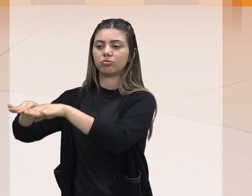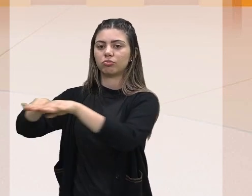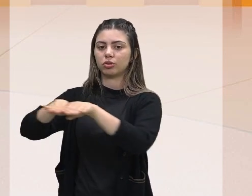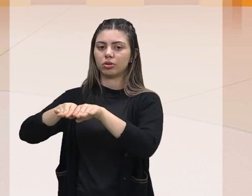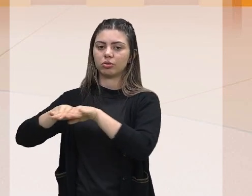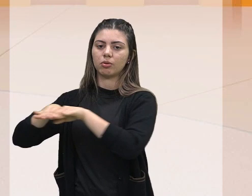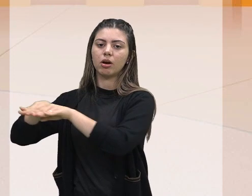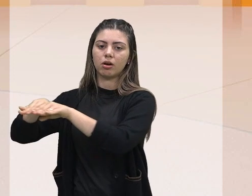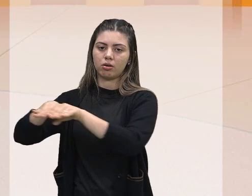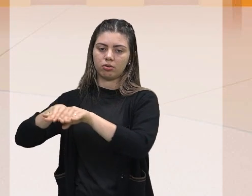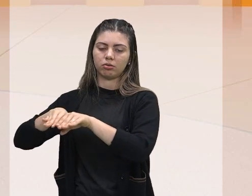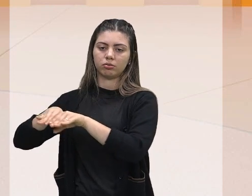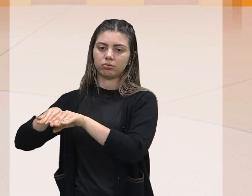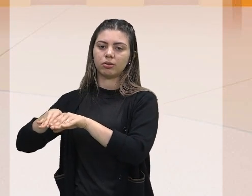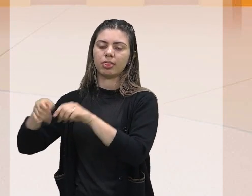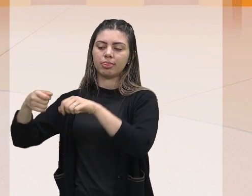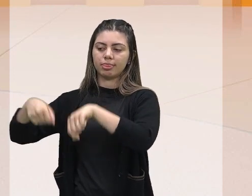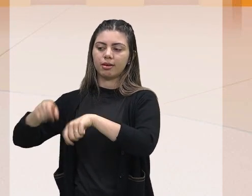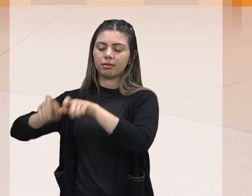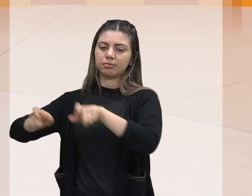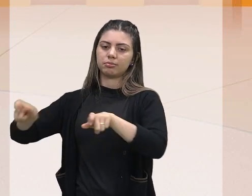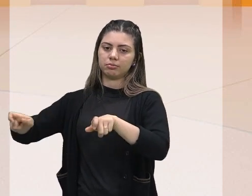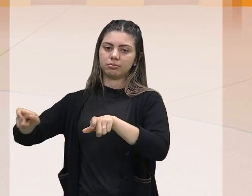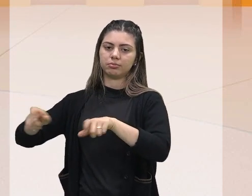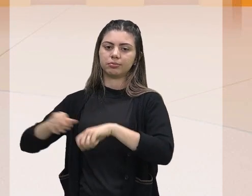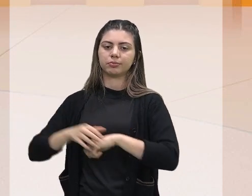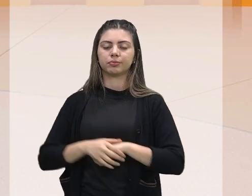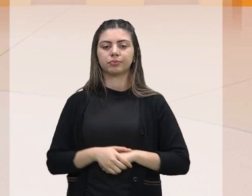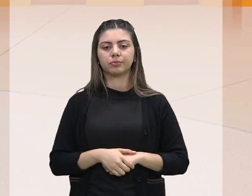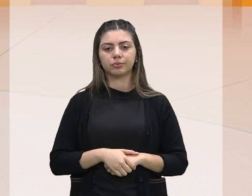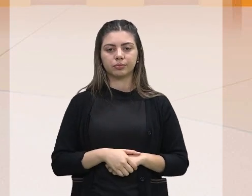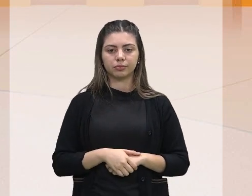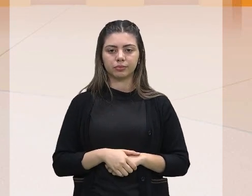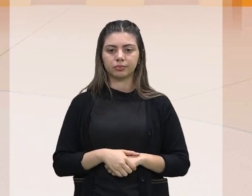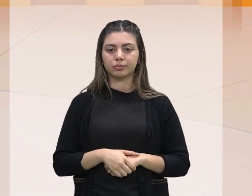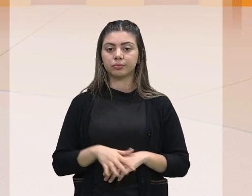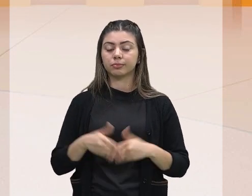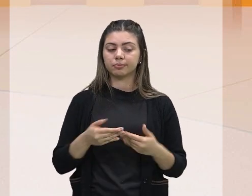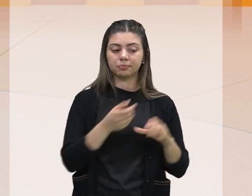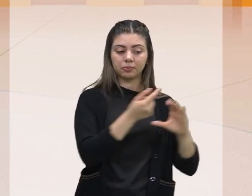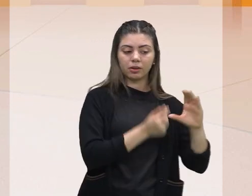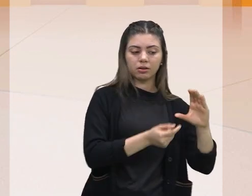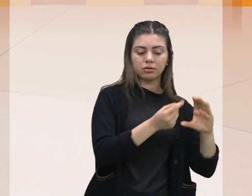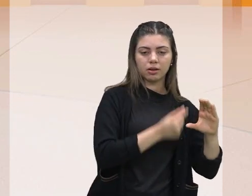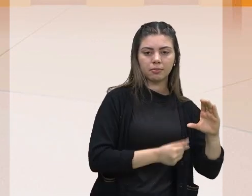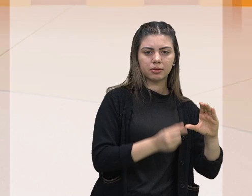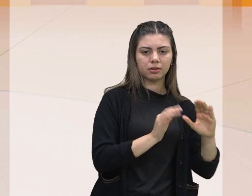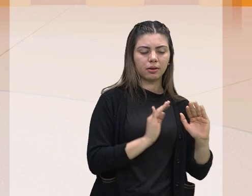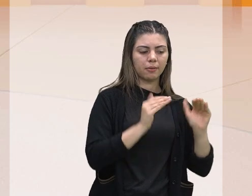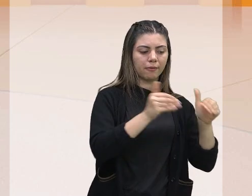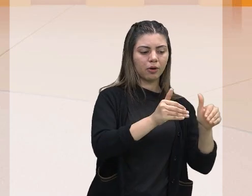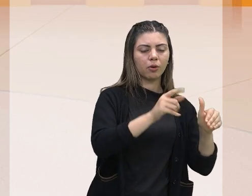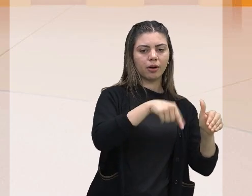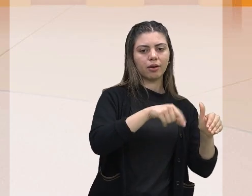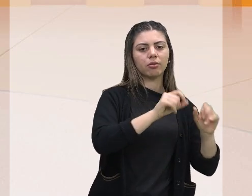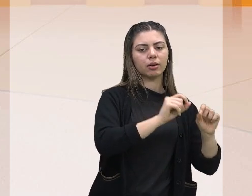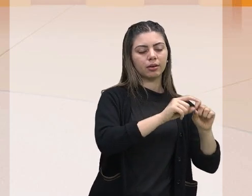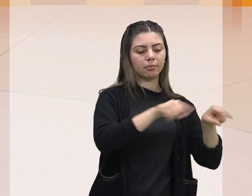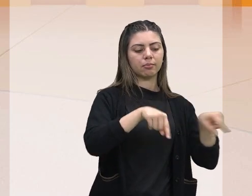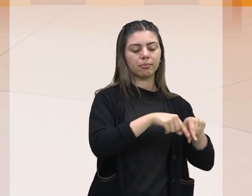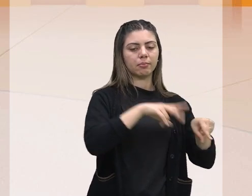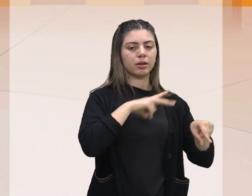também dos meios de produção para todos os cidadãos. O capitalismo tem a propriedade privada, né?